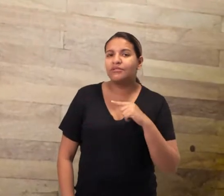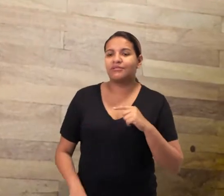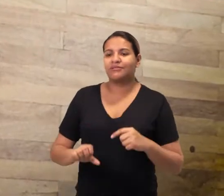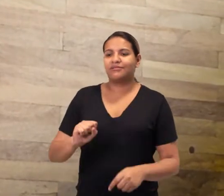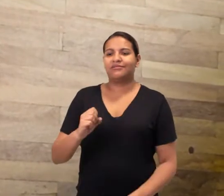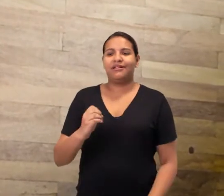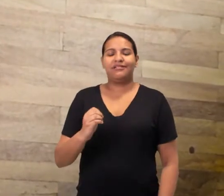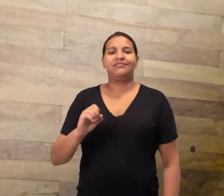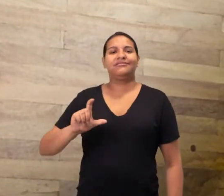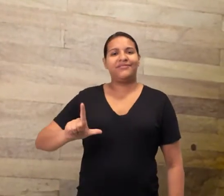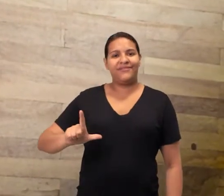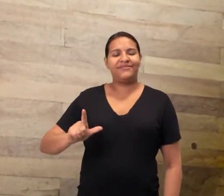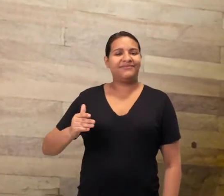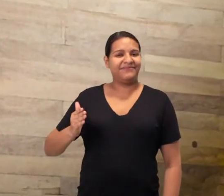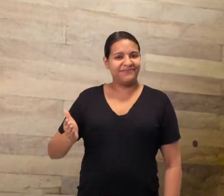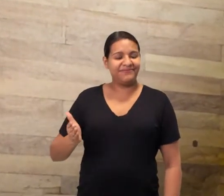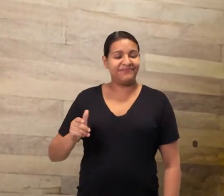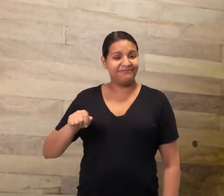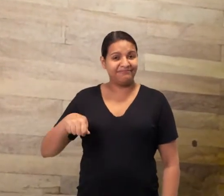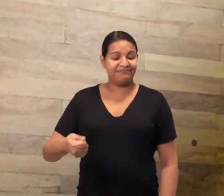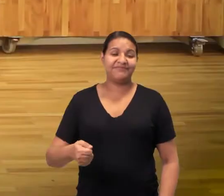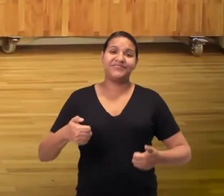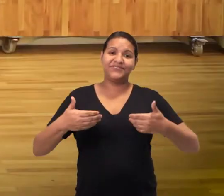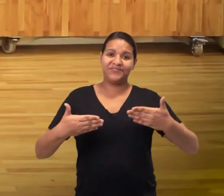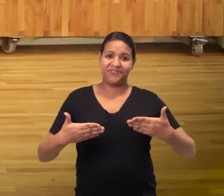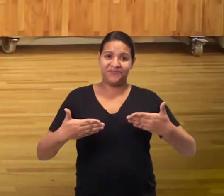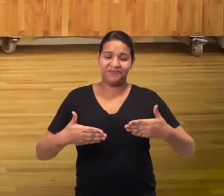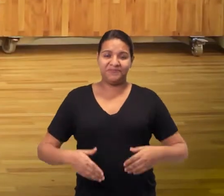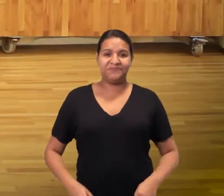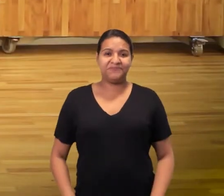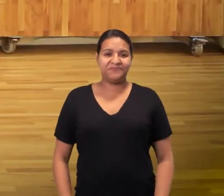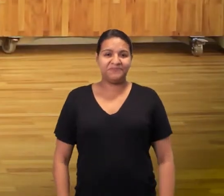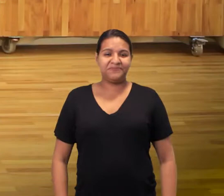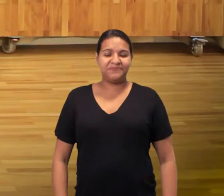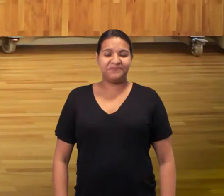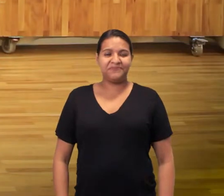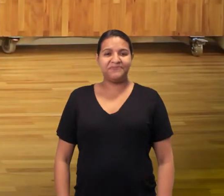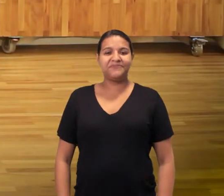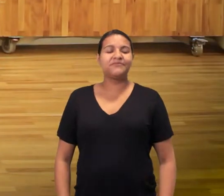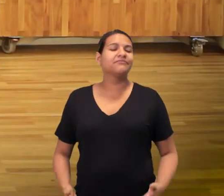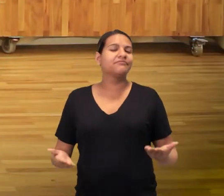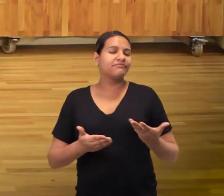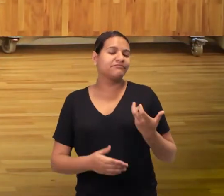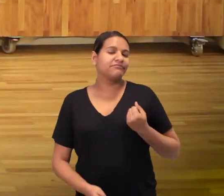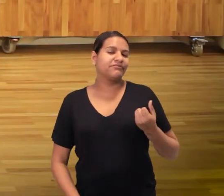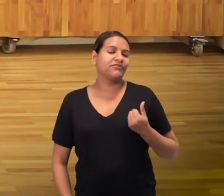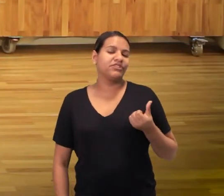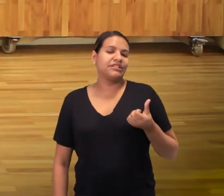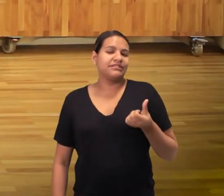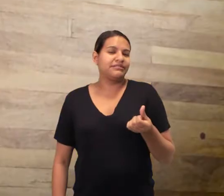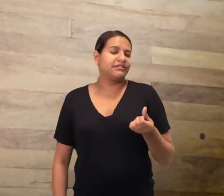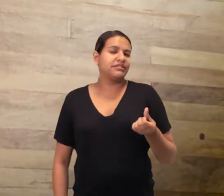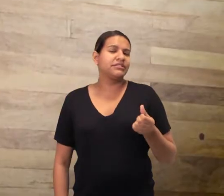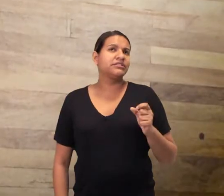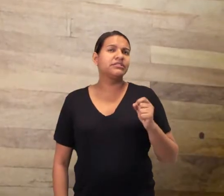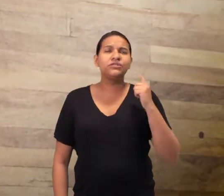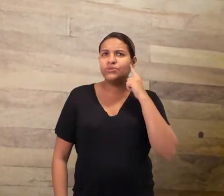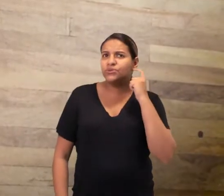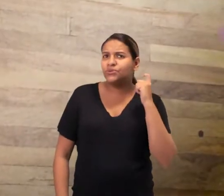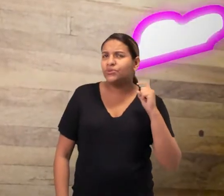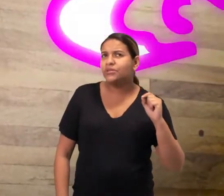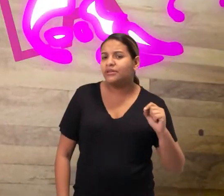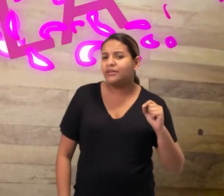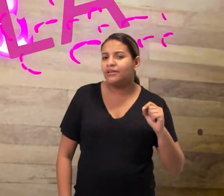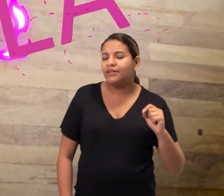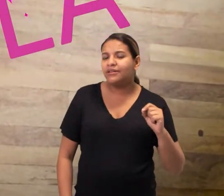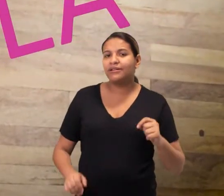Vamos chamar este som de Sol. E a nossa última tampinha, tampinha lilás de número 6, que vai ter esse som